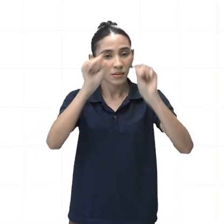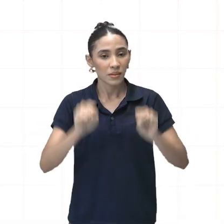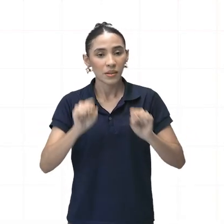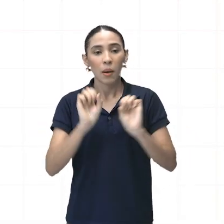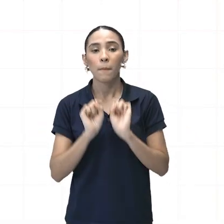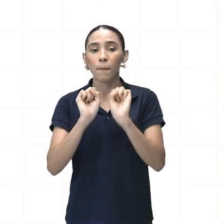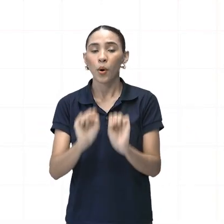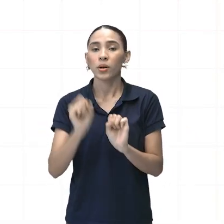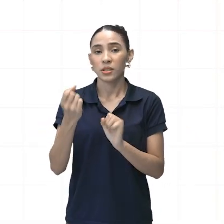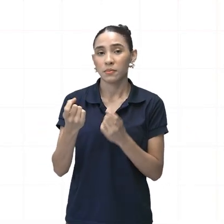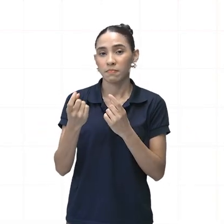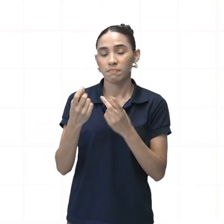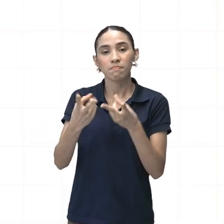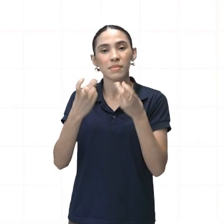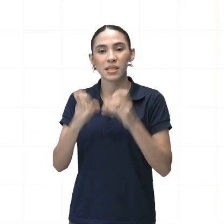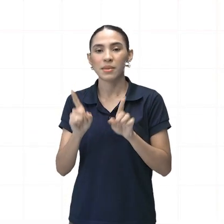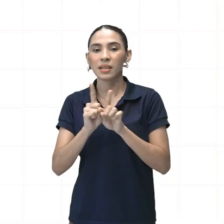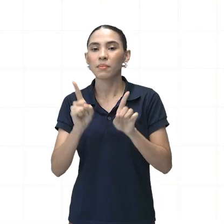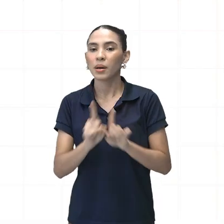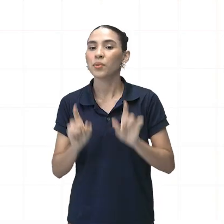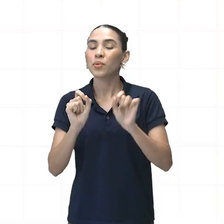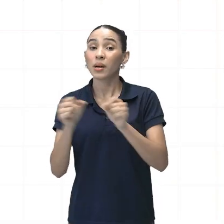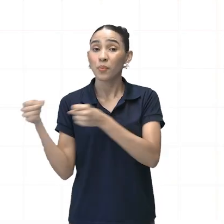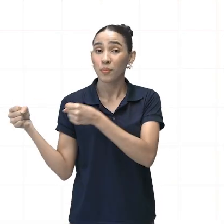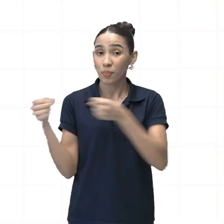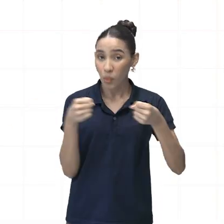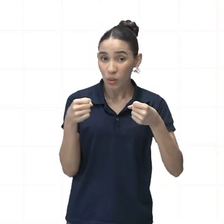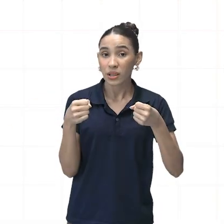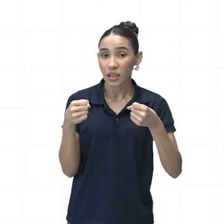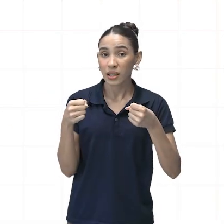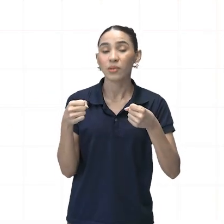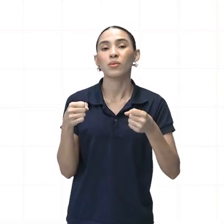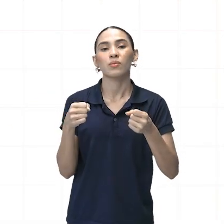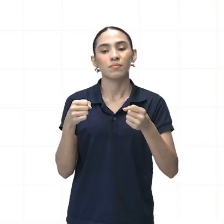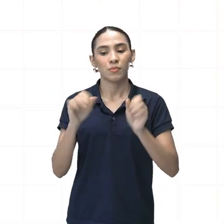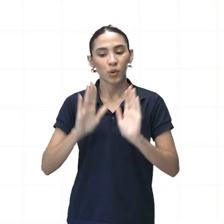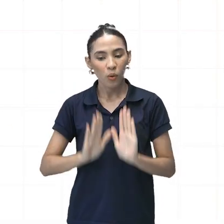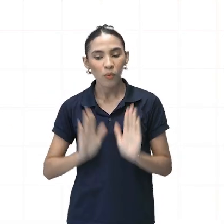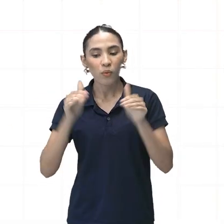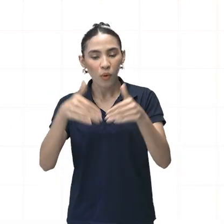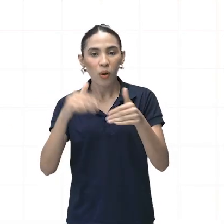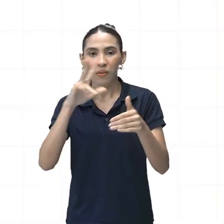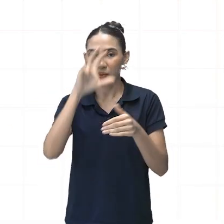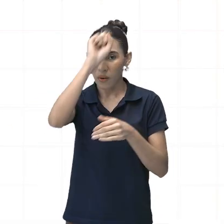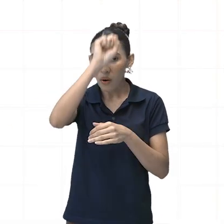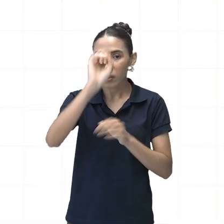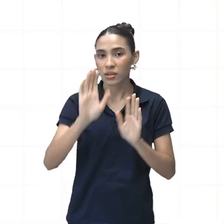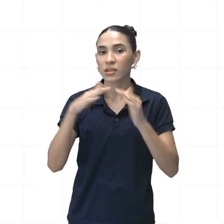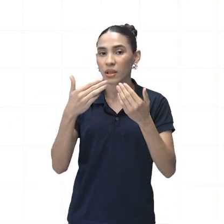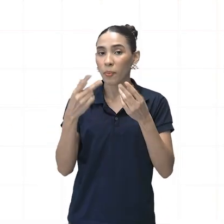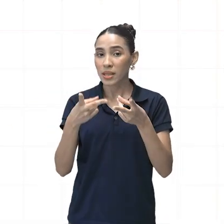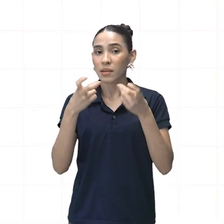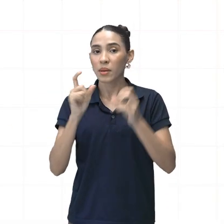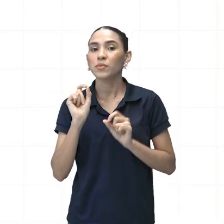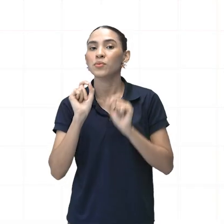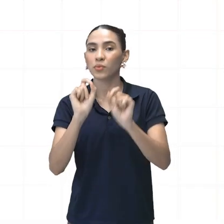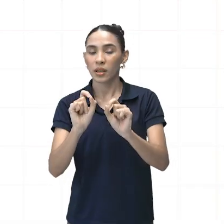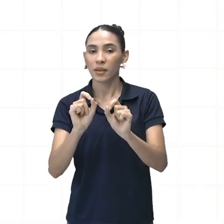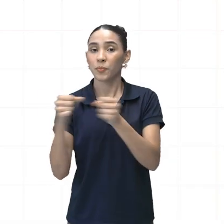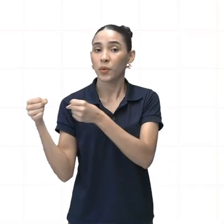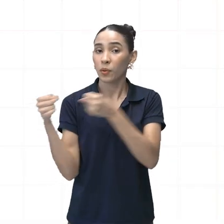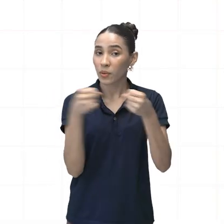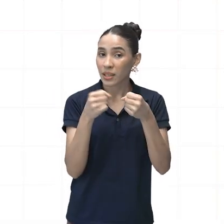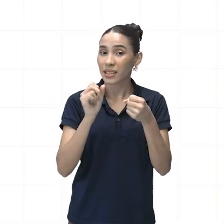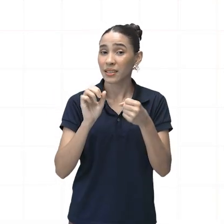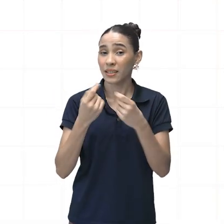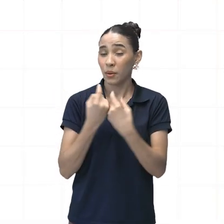gente pode observar aí, né, um poder descentralizado, ok? Então, a gente observa que esse poder